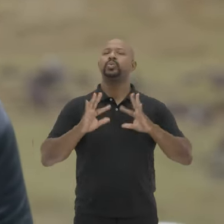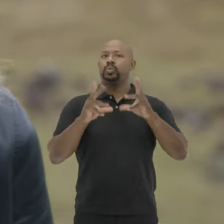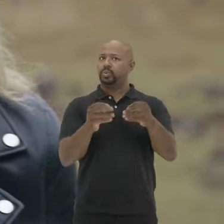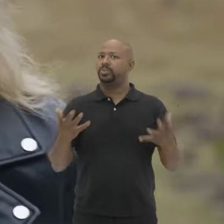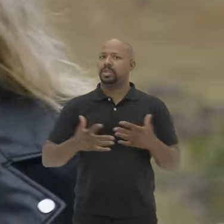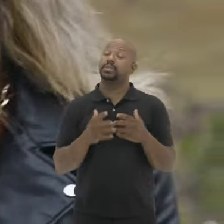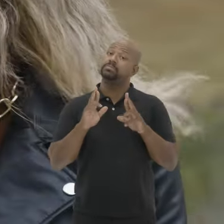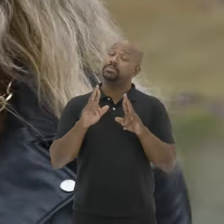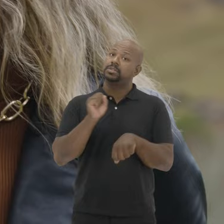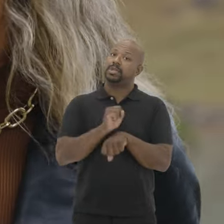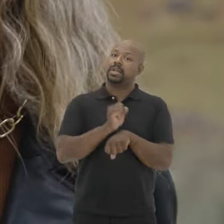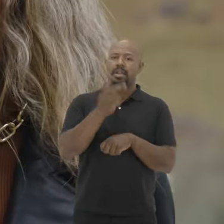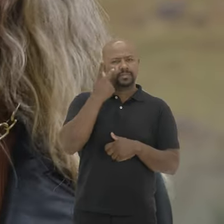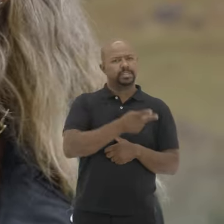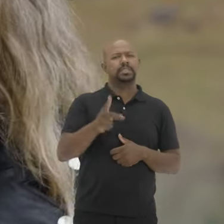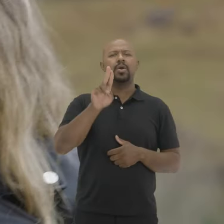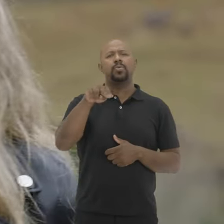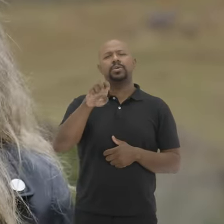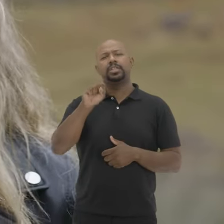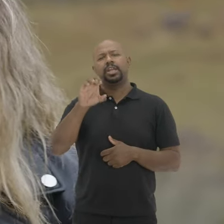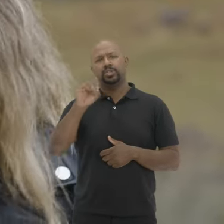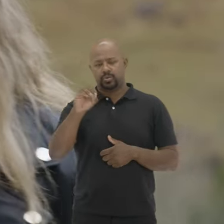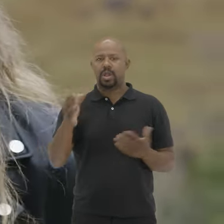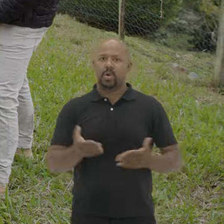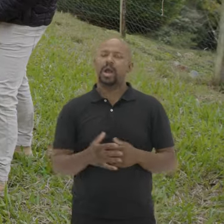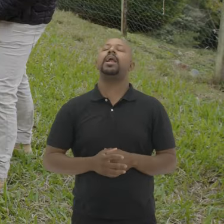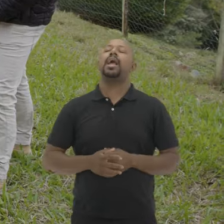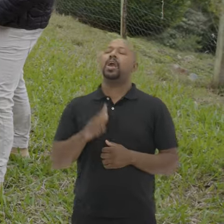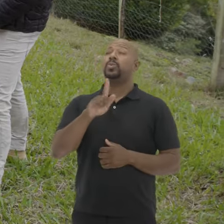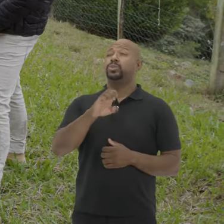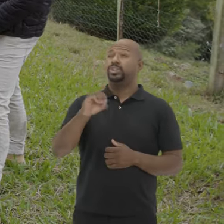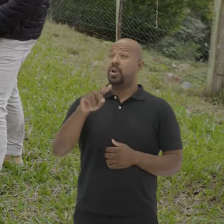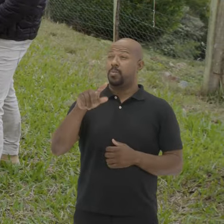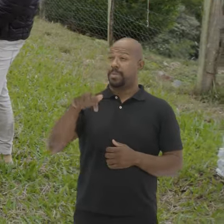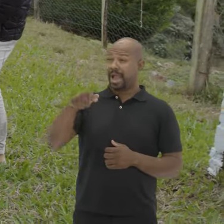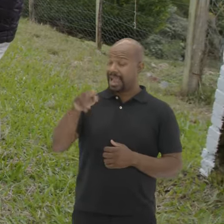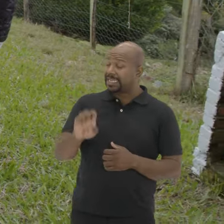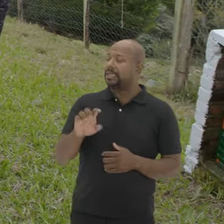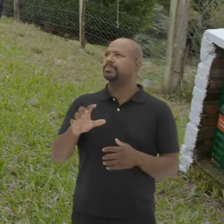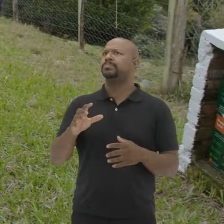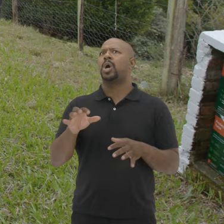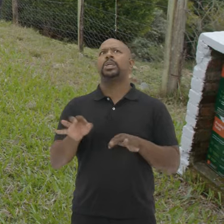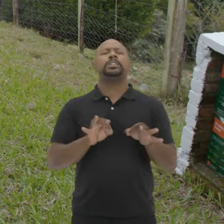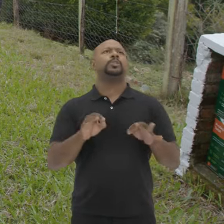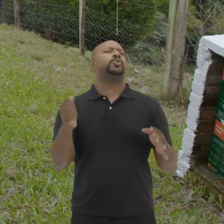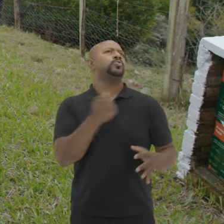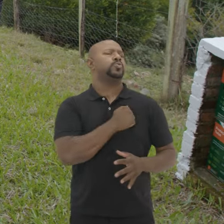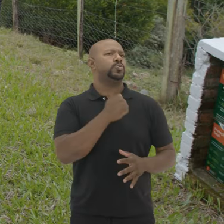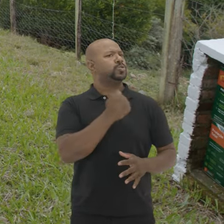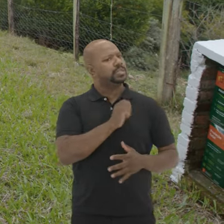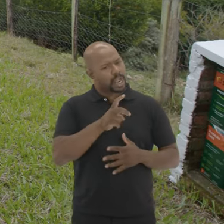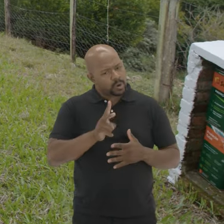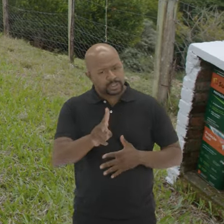né? Estamos esperando a visita da Unesco, né, João? Da Unesco agora. É, o Geoparque, ele é um grande projeto que dá continuidade a